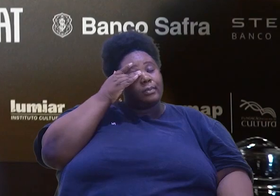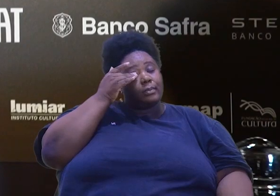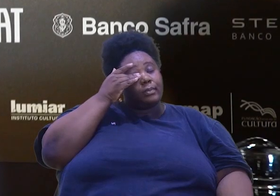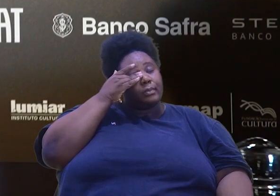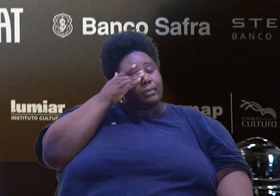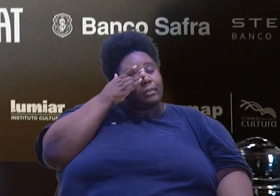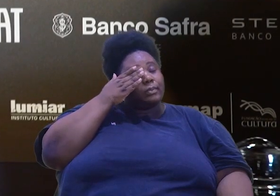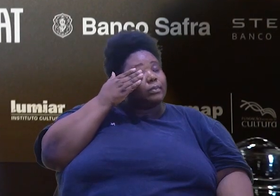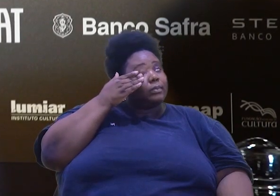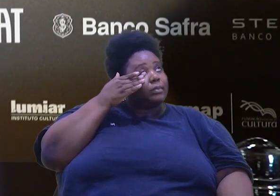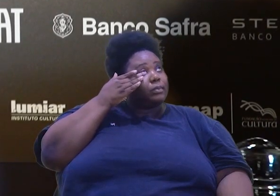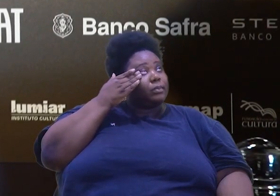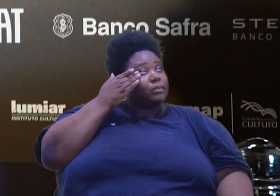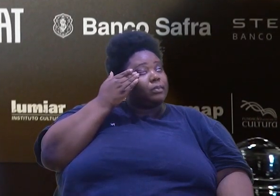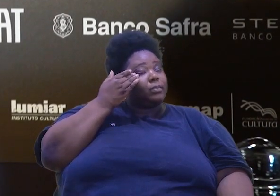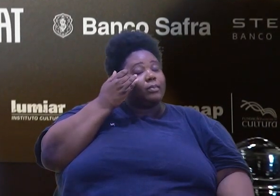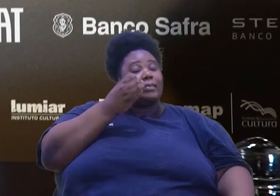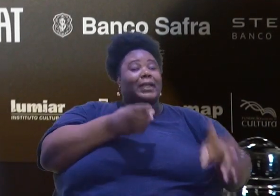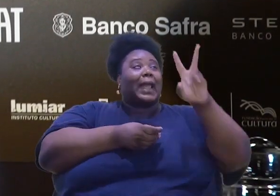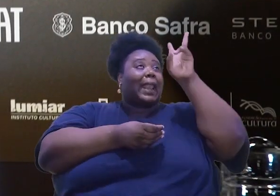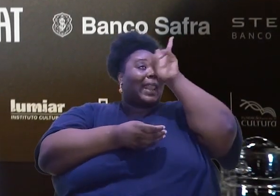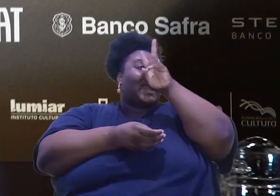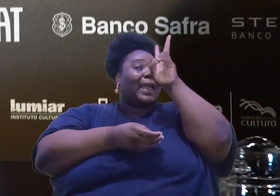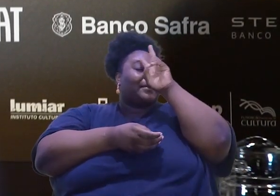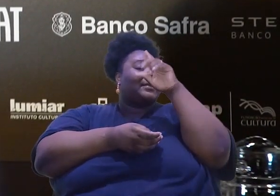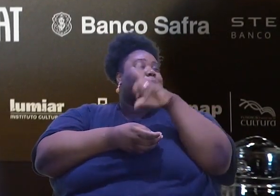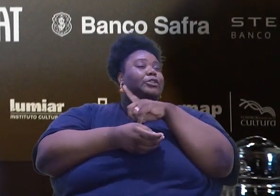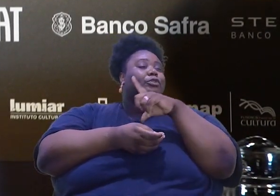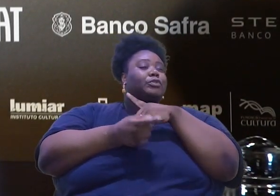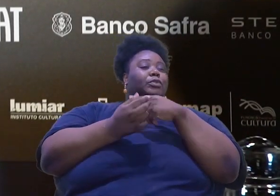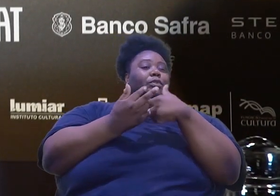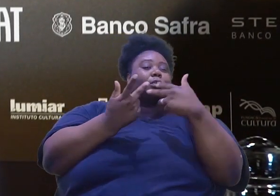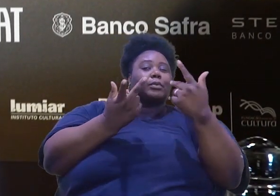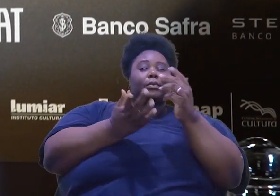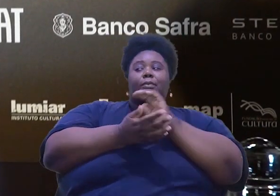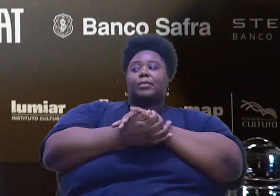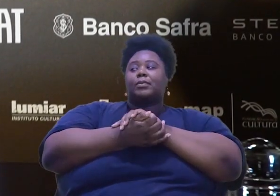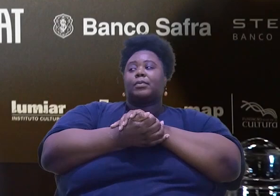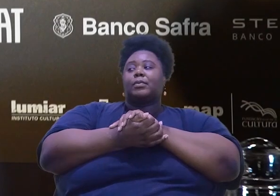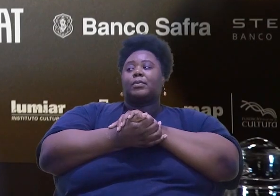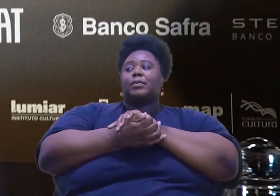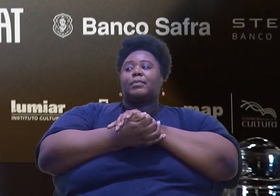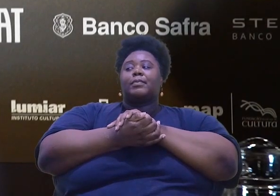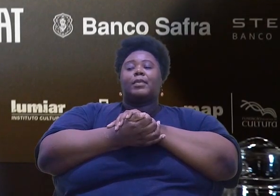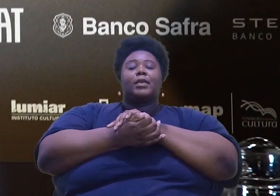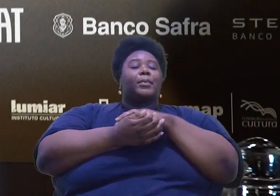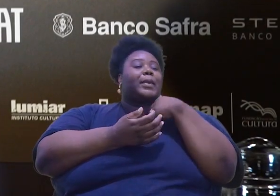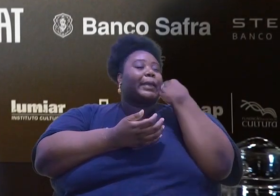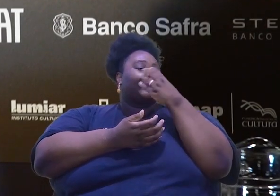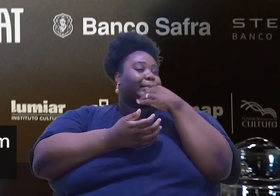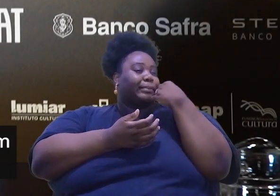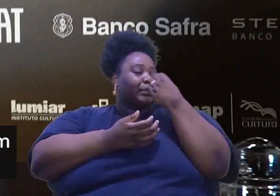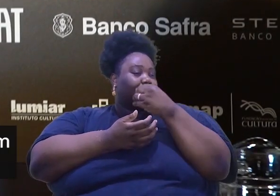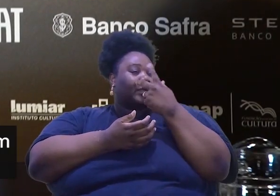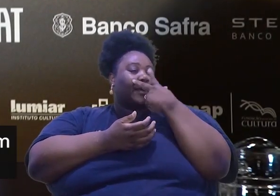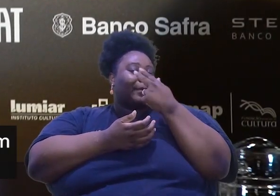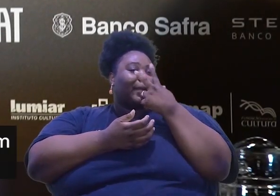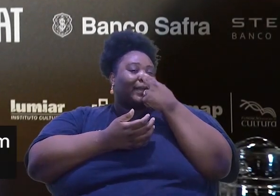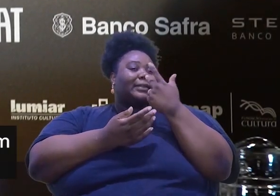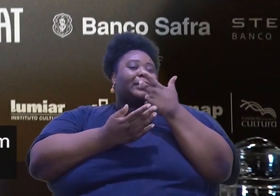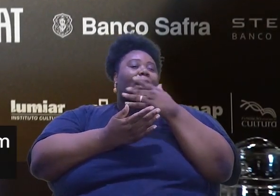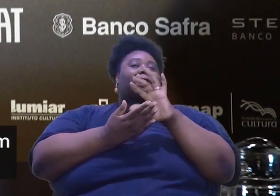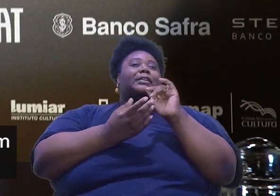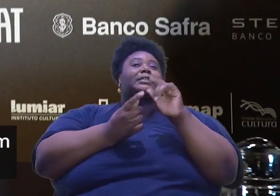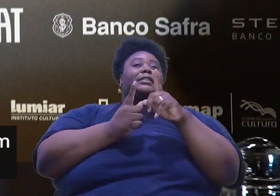Relembrando essa redação, tinha alguma coisa assim, meio de canção do exílio, as aves que